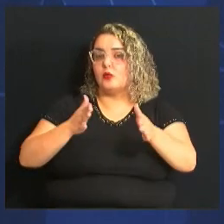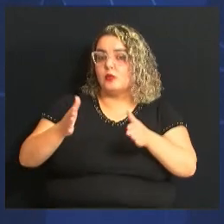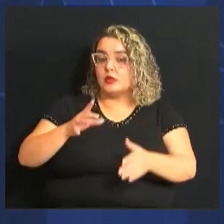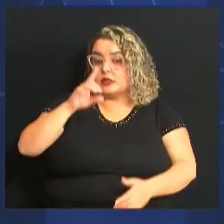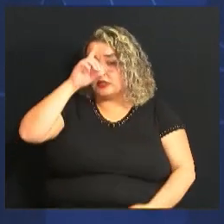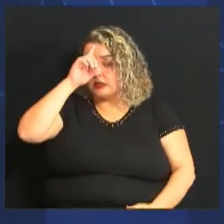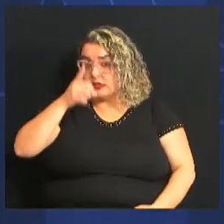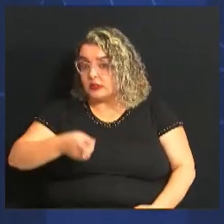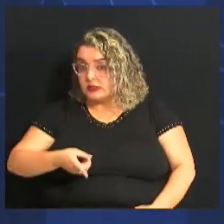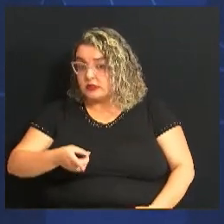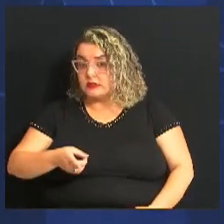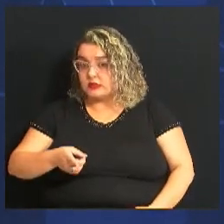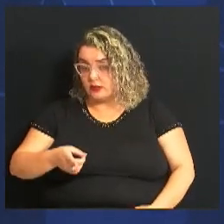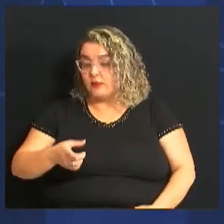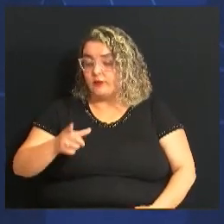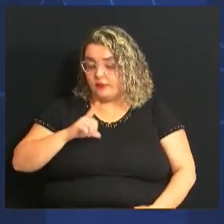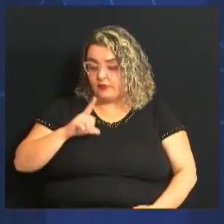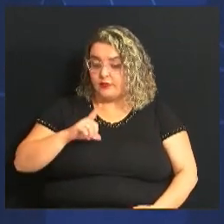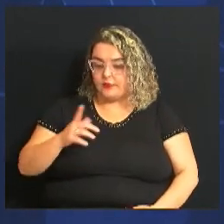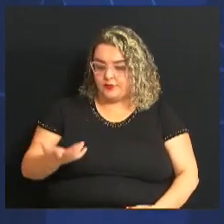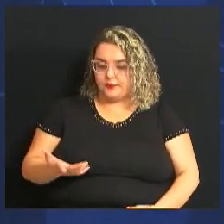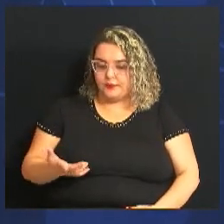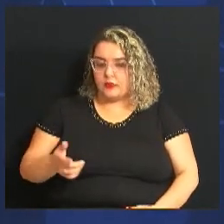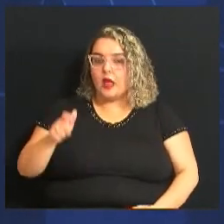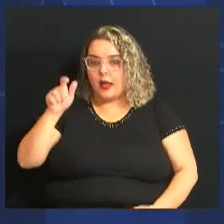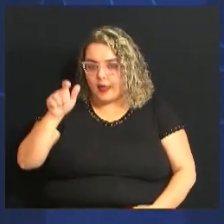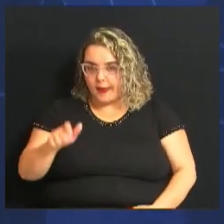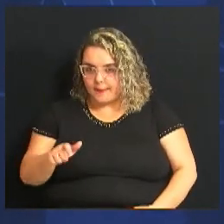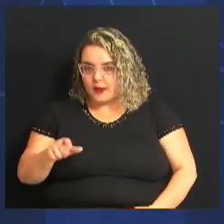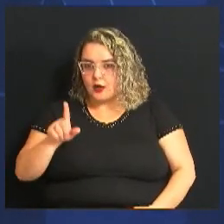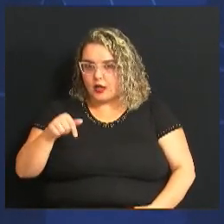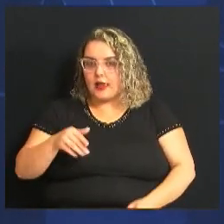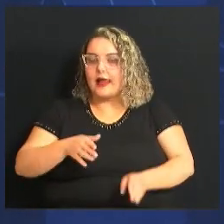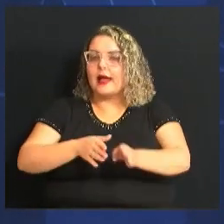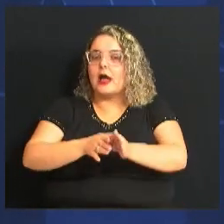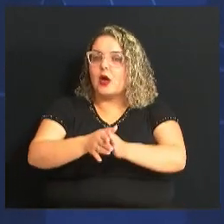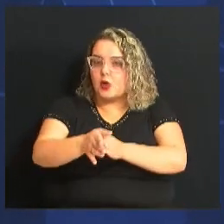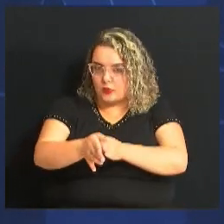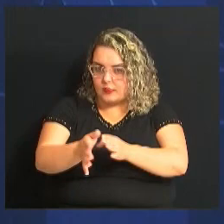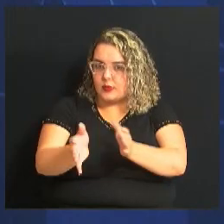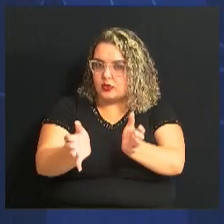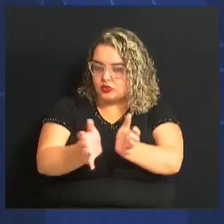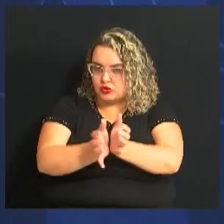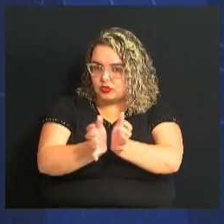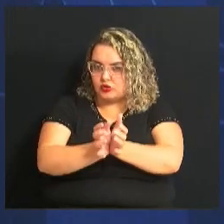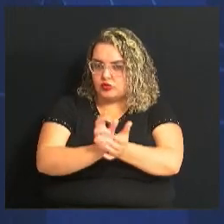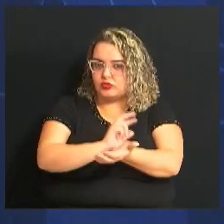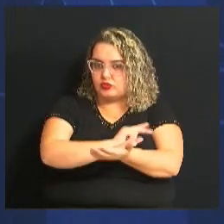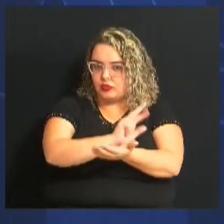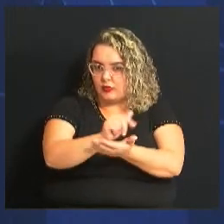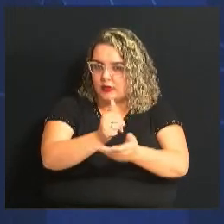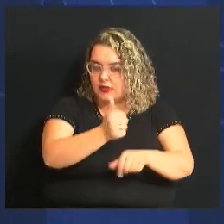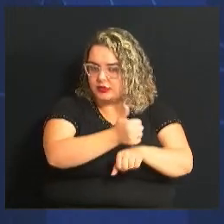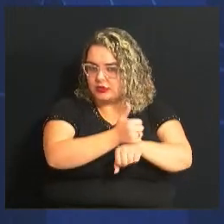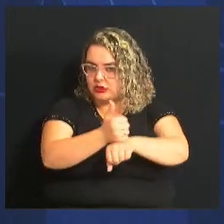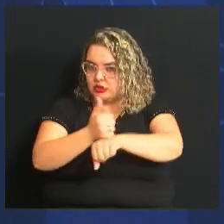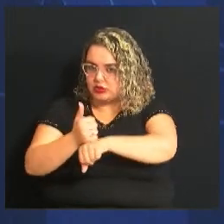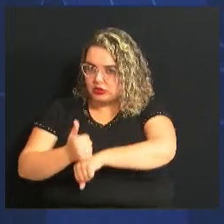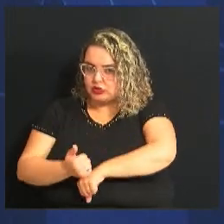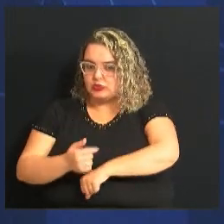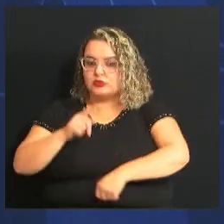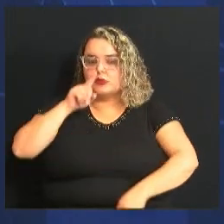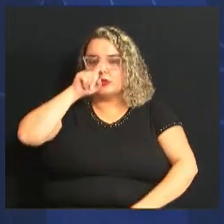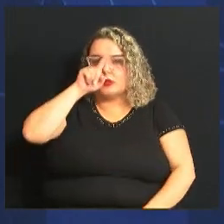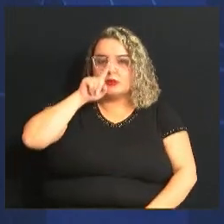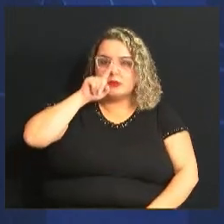é tomada. A pessoa, então, ela é aconselhada por uma equipe multidisciplinar sobre os riscos de